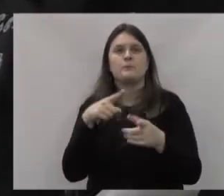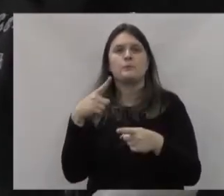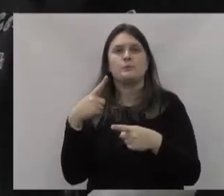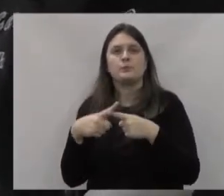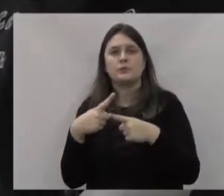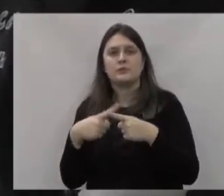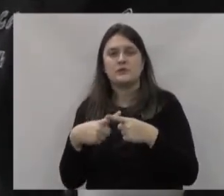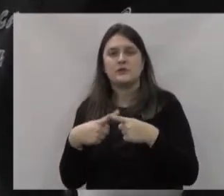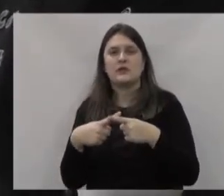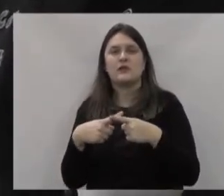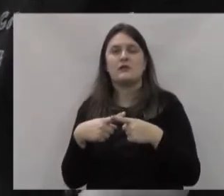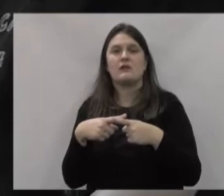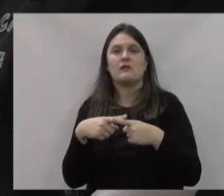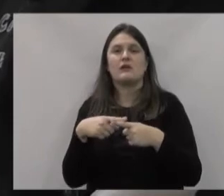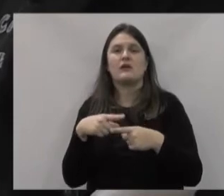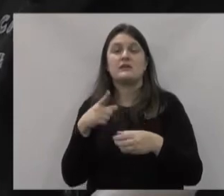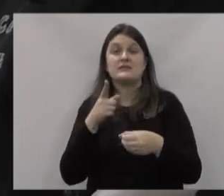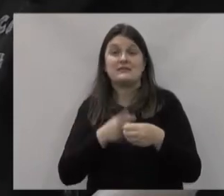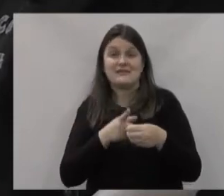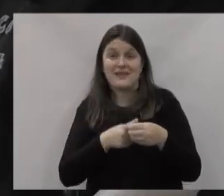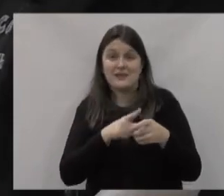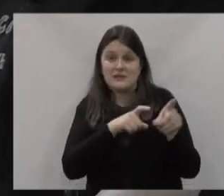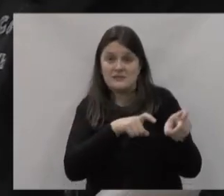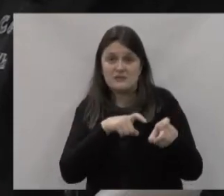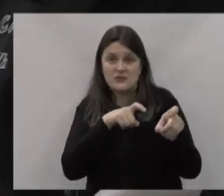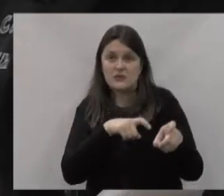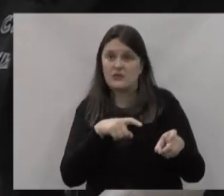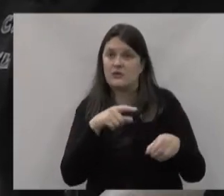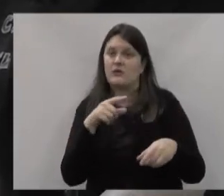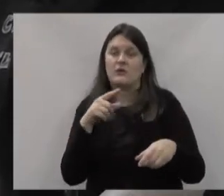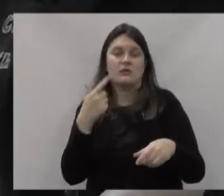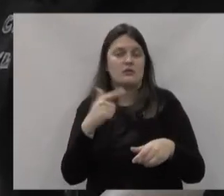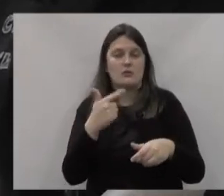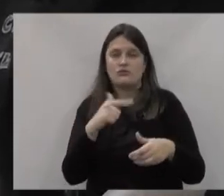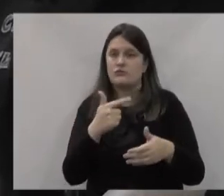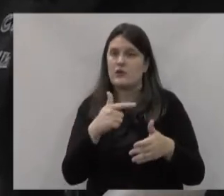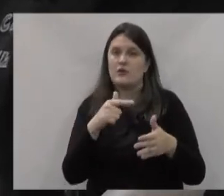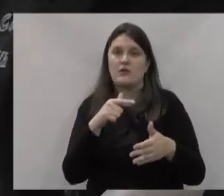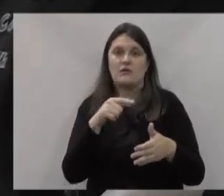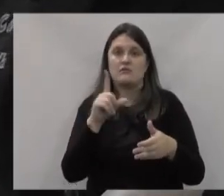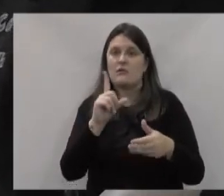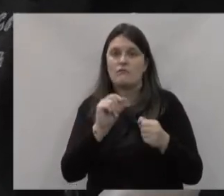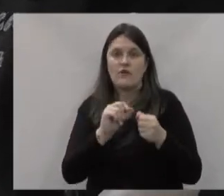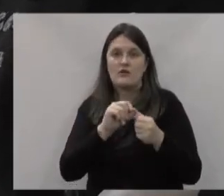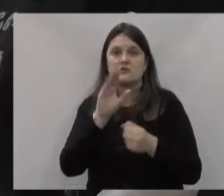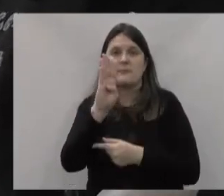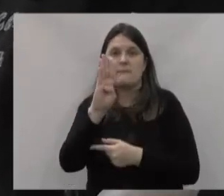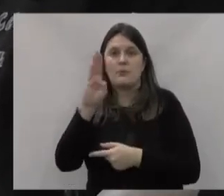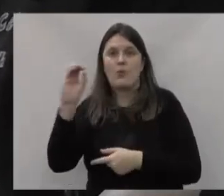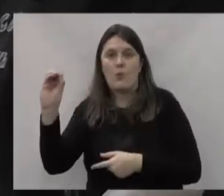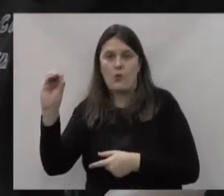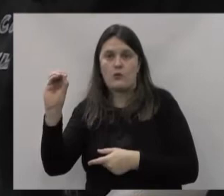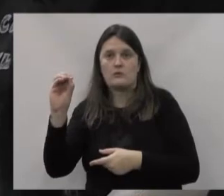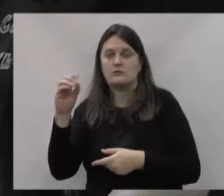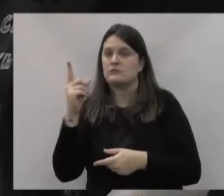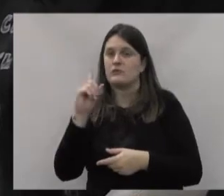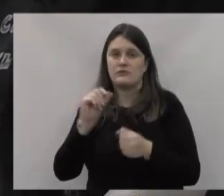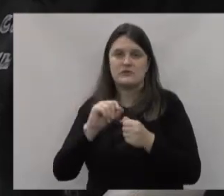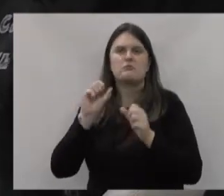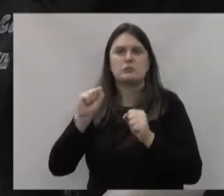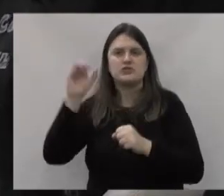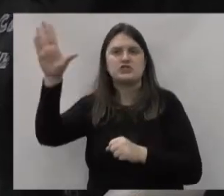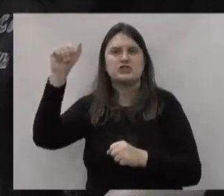porque muitas das cidades do interior não são registrados boletim de ocorrência, mesmo que chamem